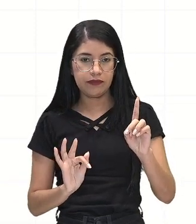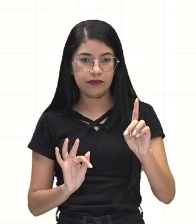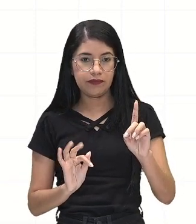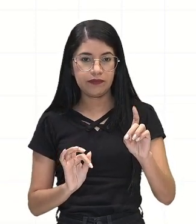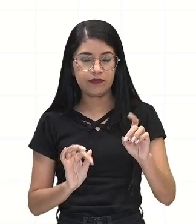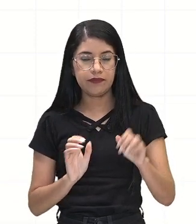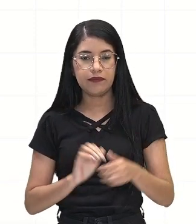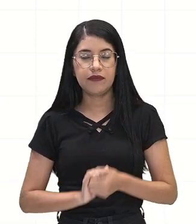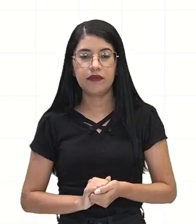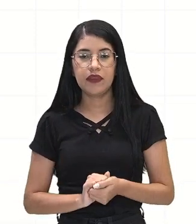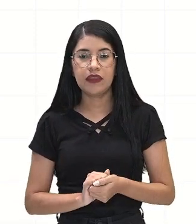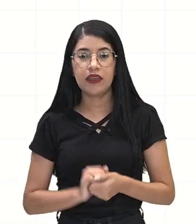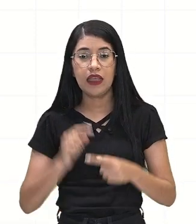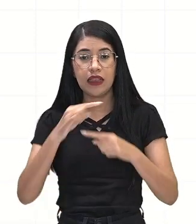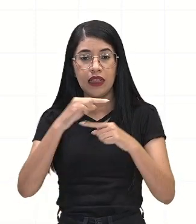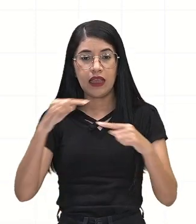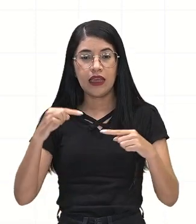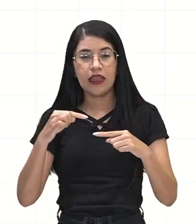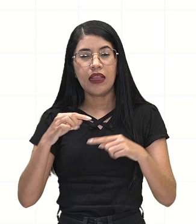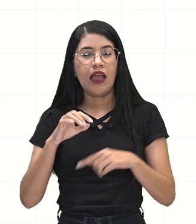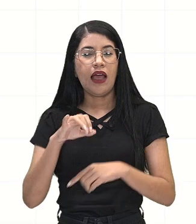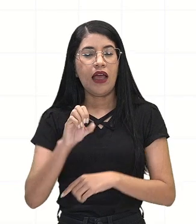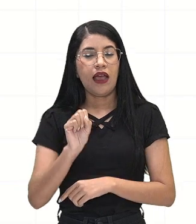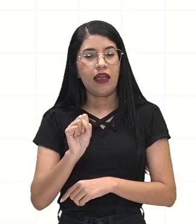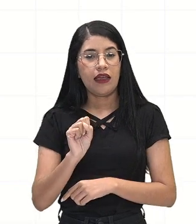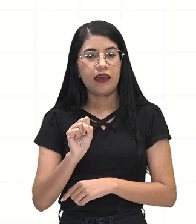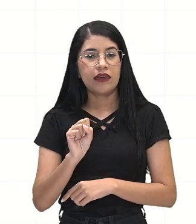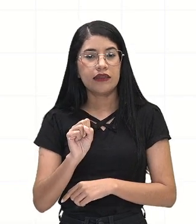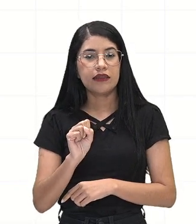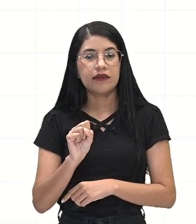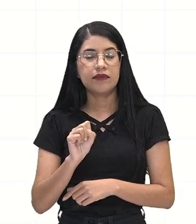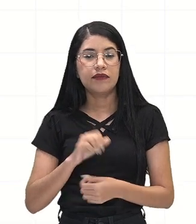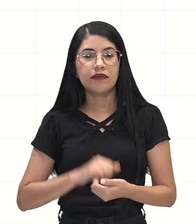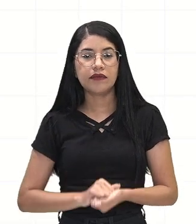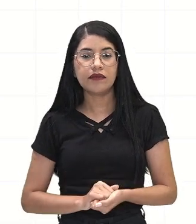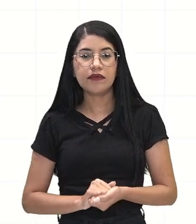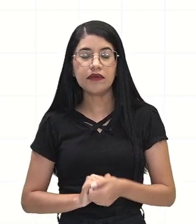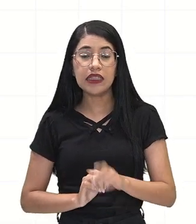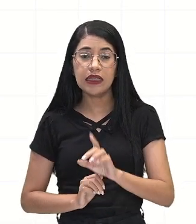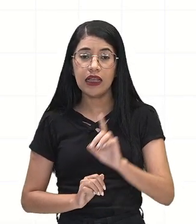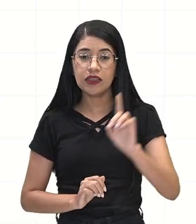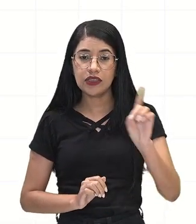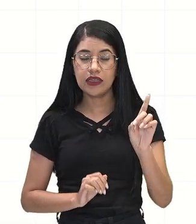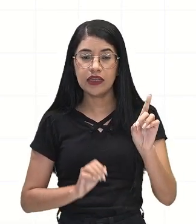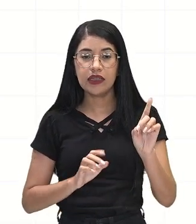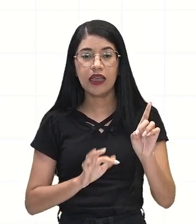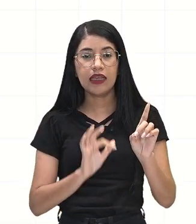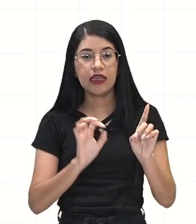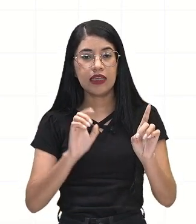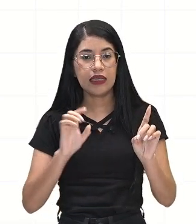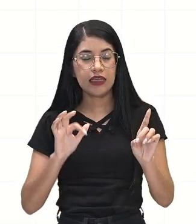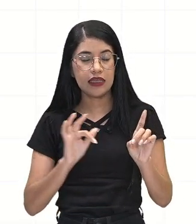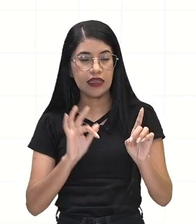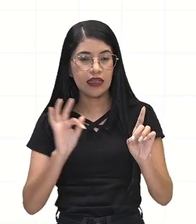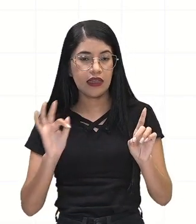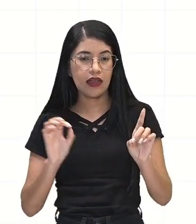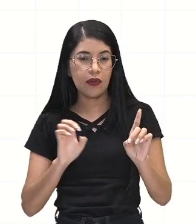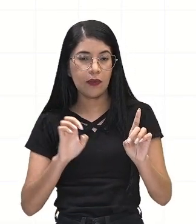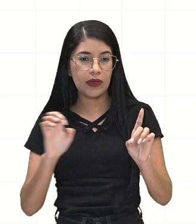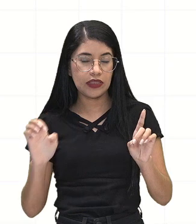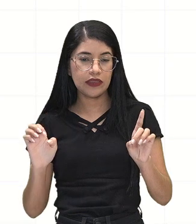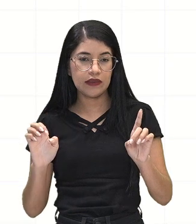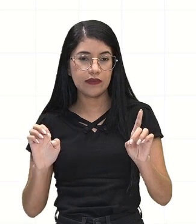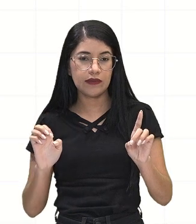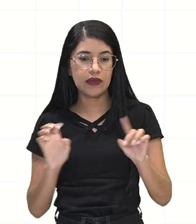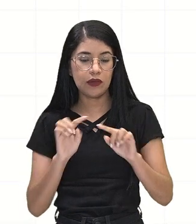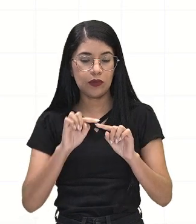reta S, na reta R, ele está à direita de T e na reta S, ele está à esquerda